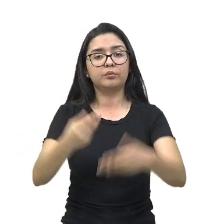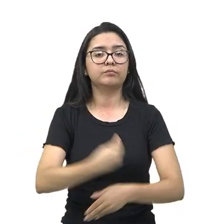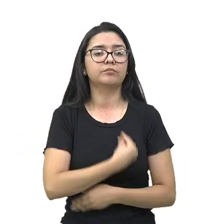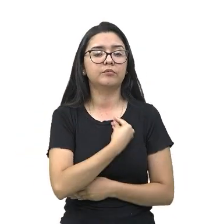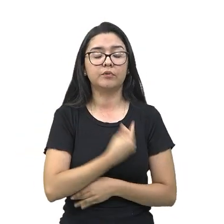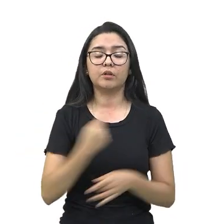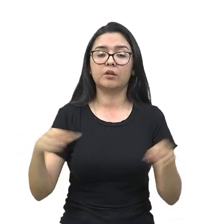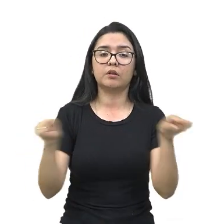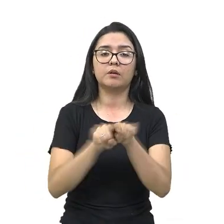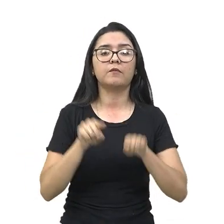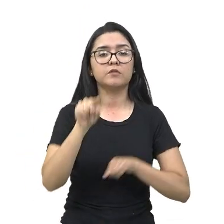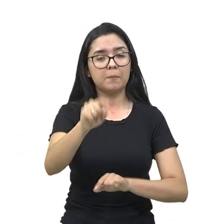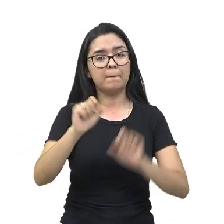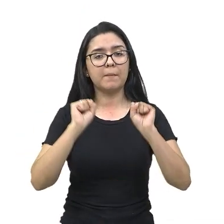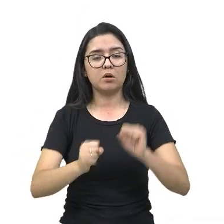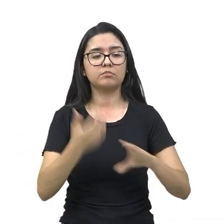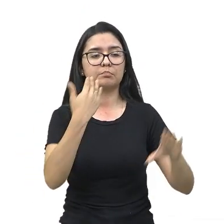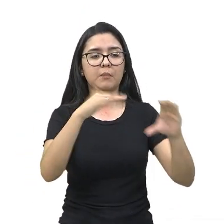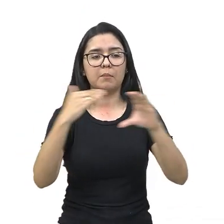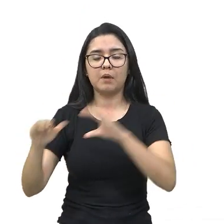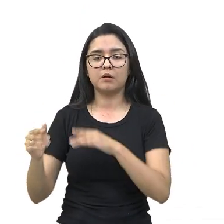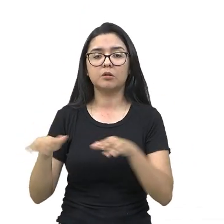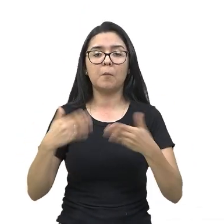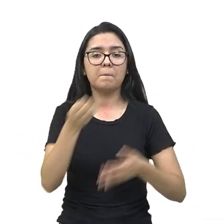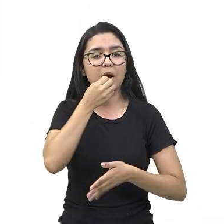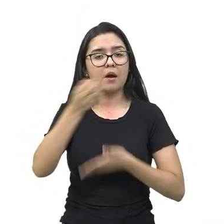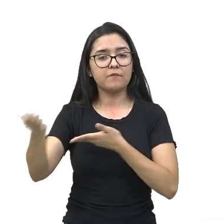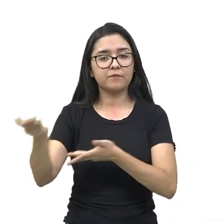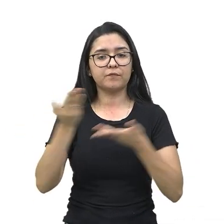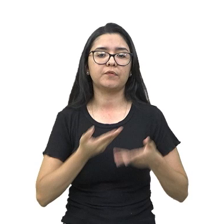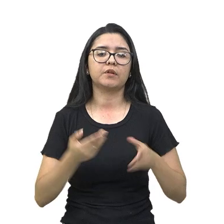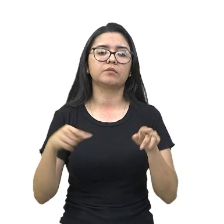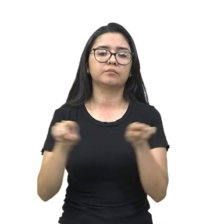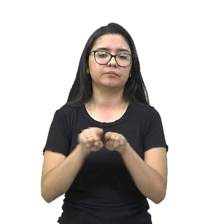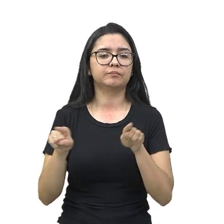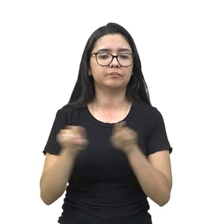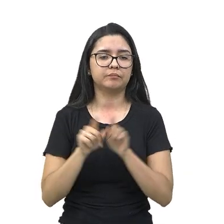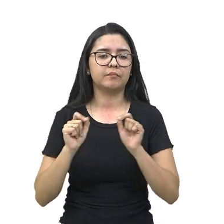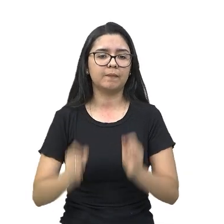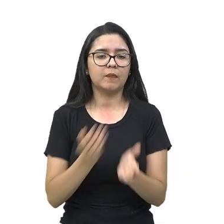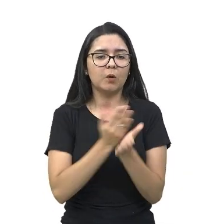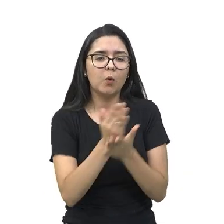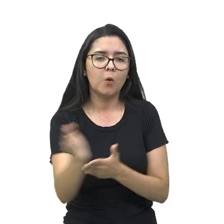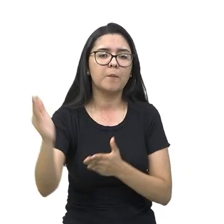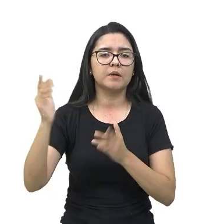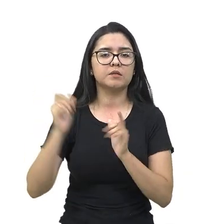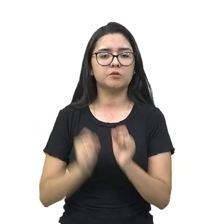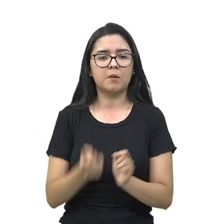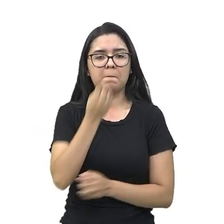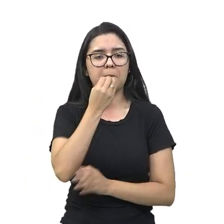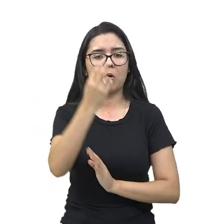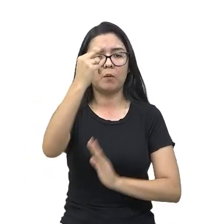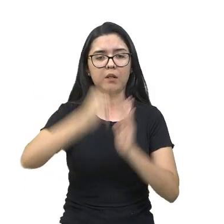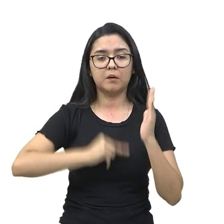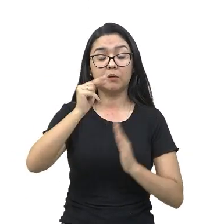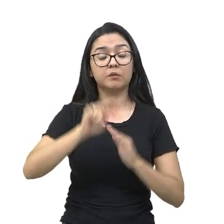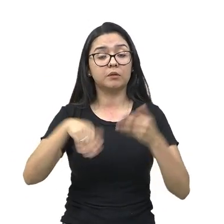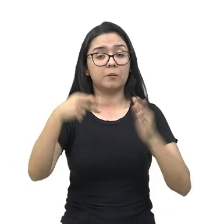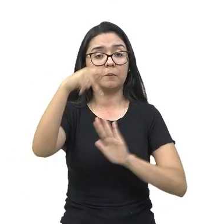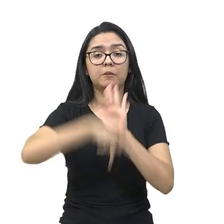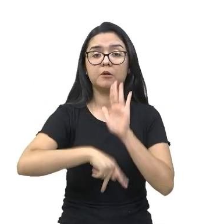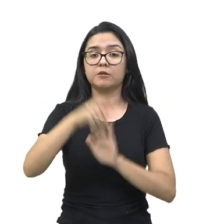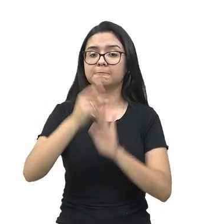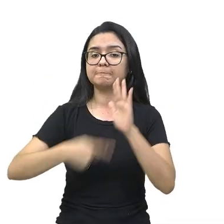possam compartilhar. Sejam todos muito bem-vindos, o caminho de uma boa aventura. Como eu falei para vocês, esse projeto